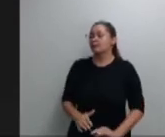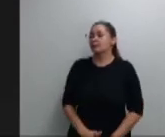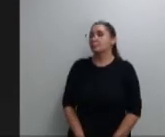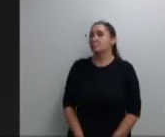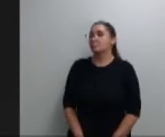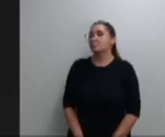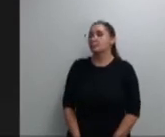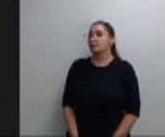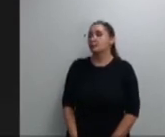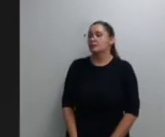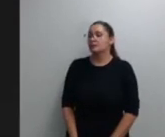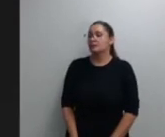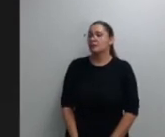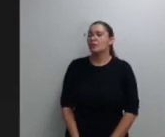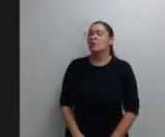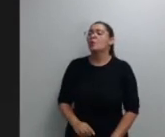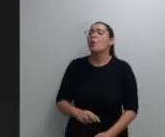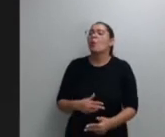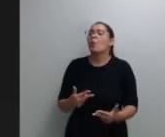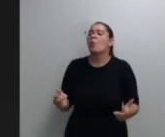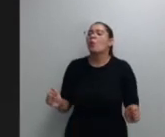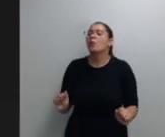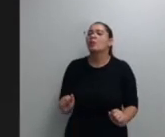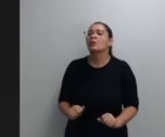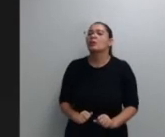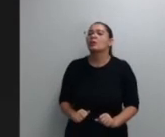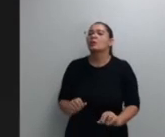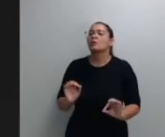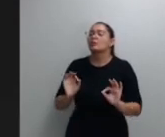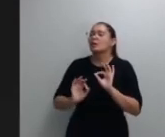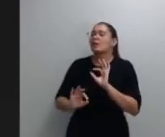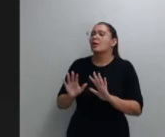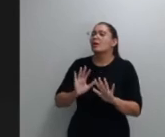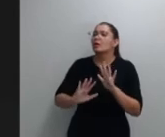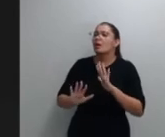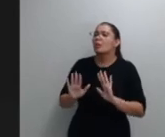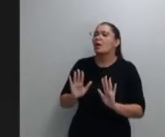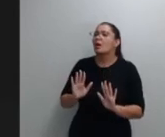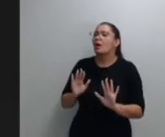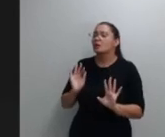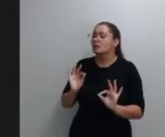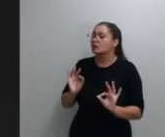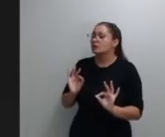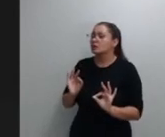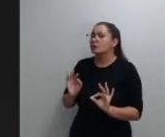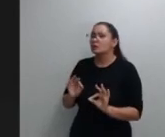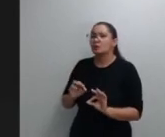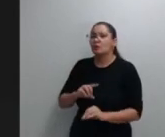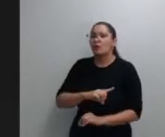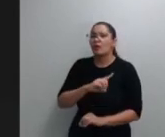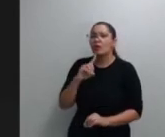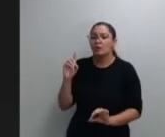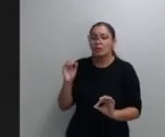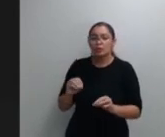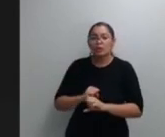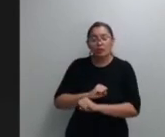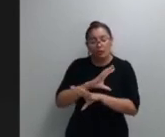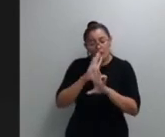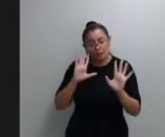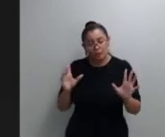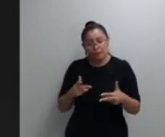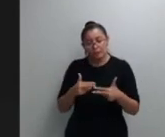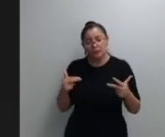exatamente isso e depois outra coisa com relação a esse ponto como são várias datas deixa eu deixar claro uma coisa